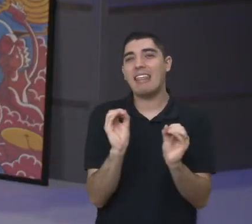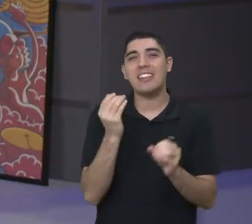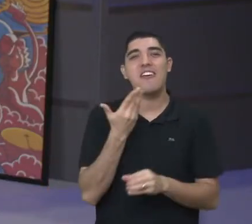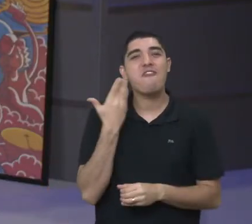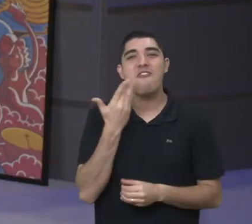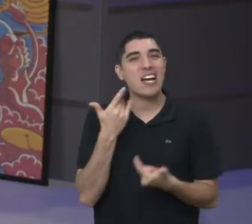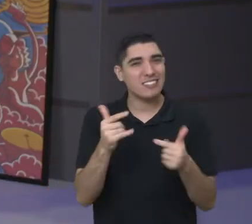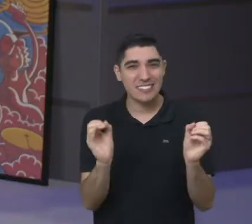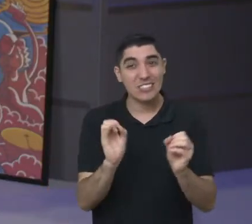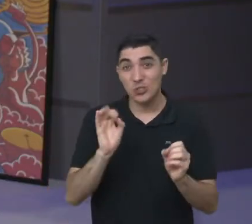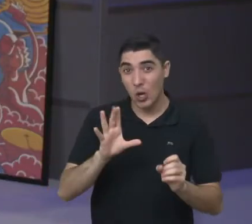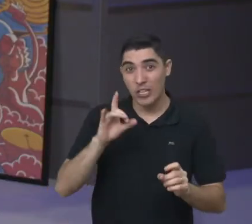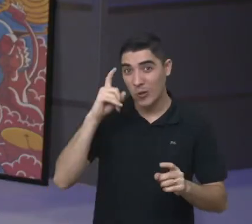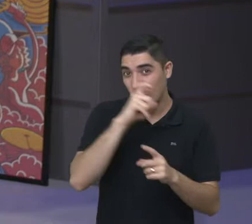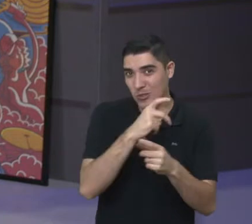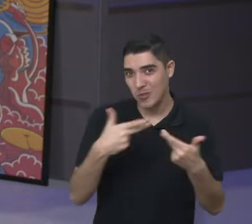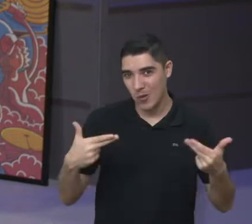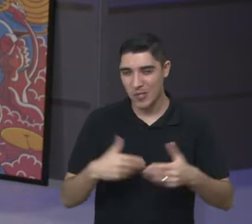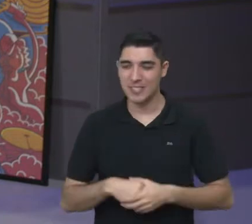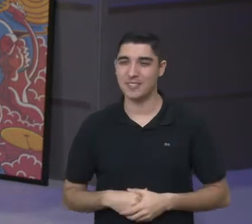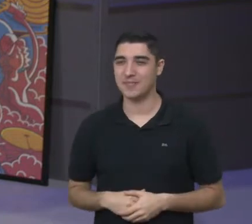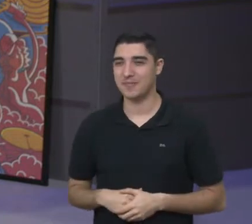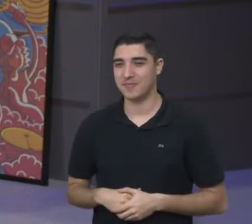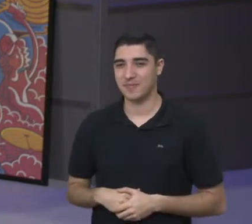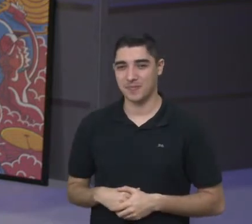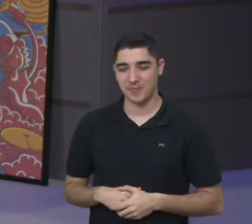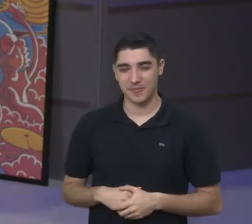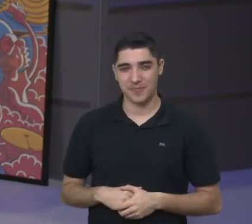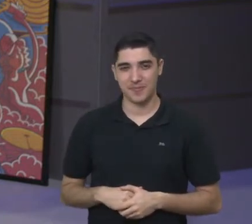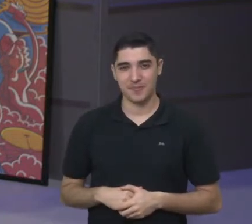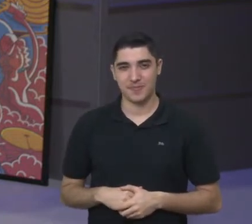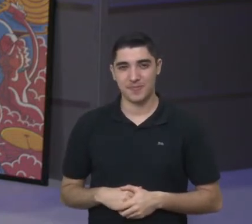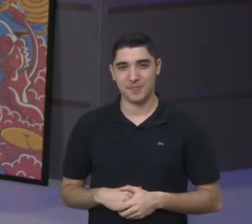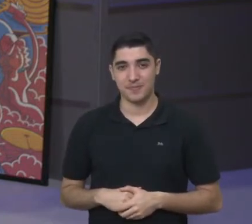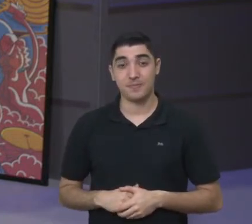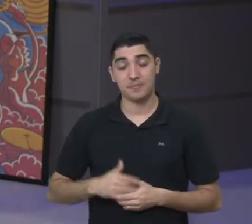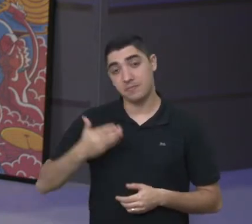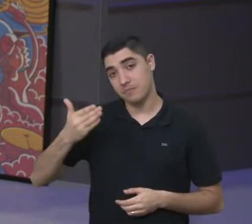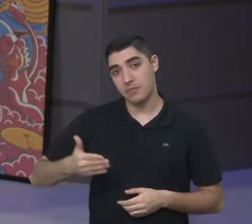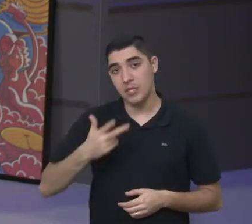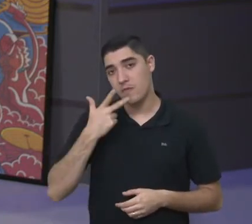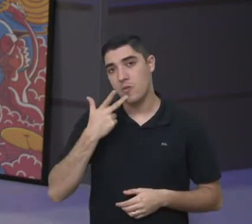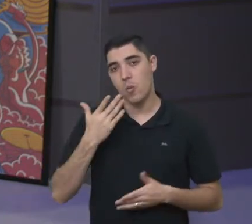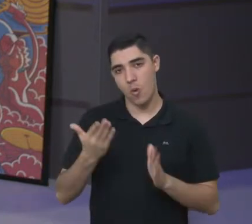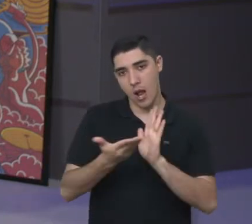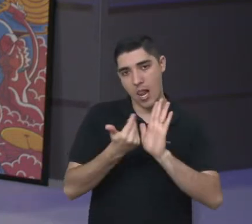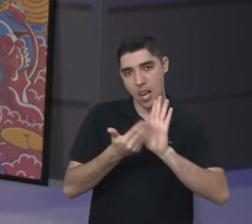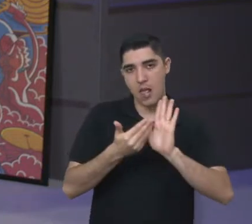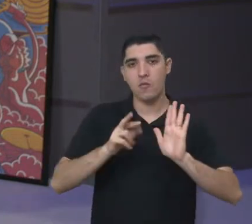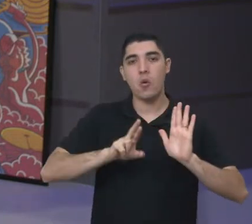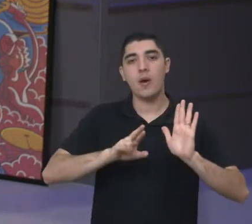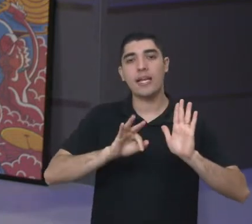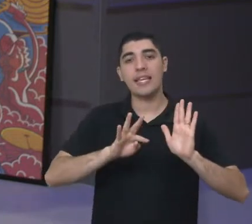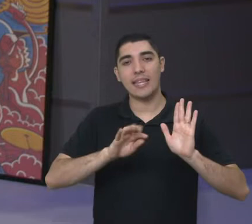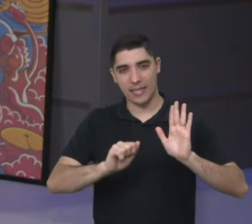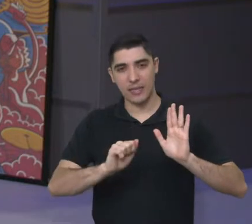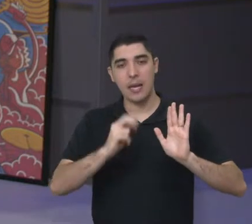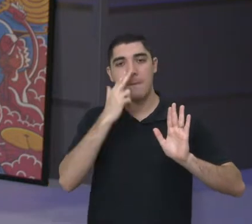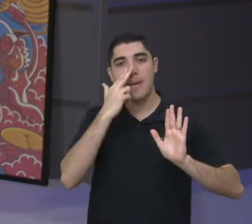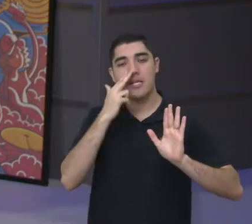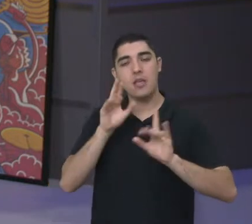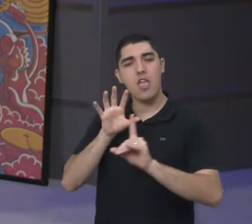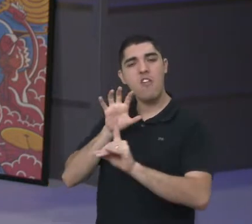pelo que eu tô vendo aqui, né? Você falando que o livro da Rita Lee agora influenciou no